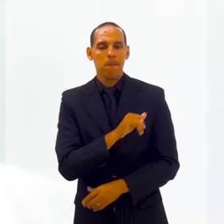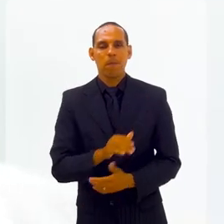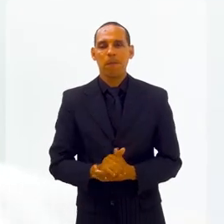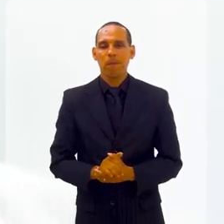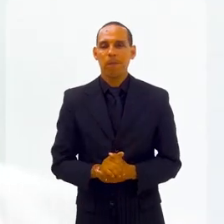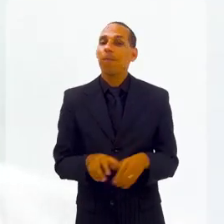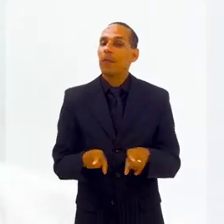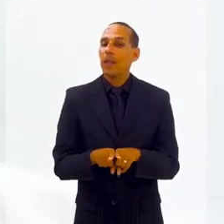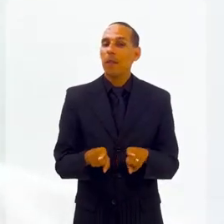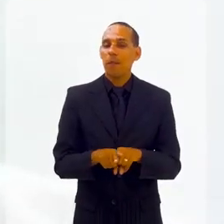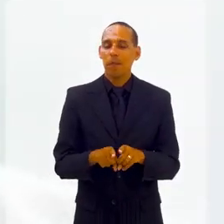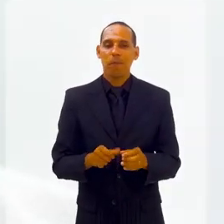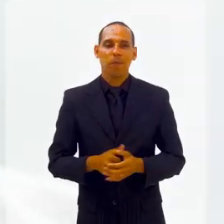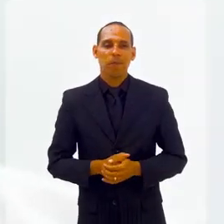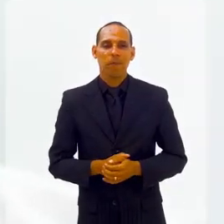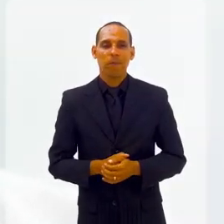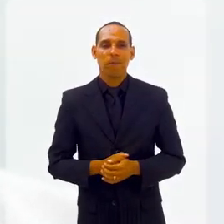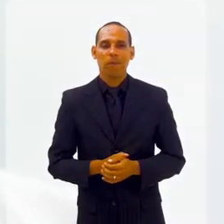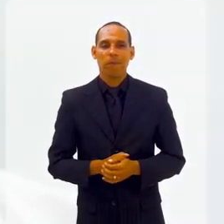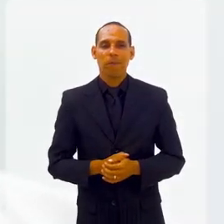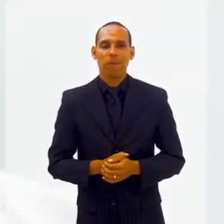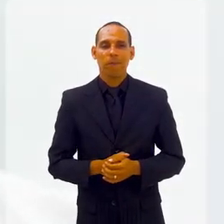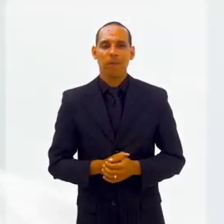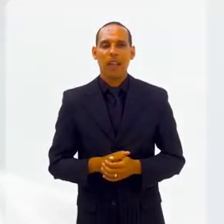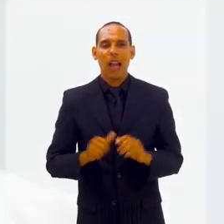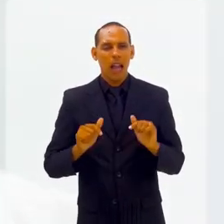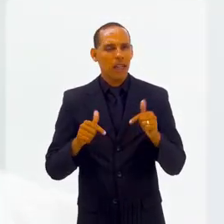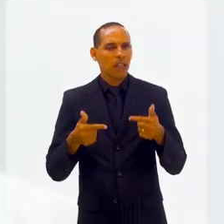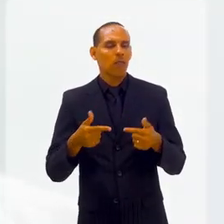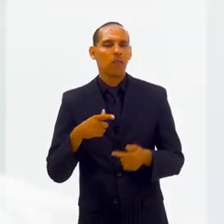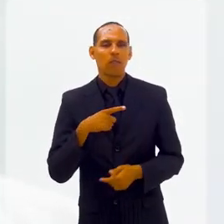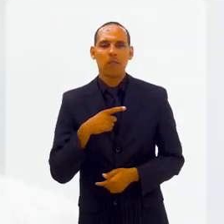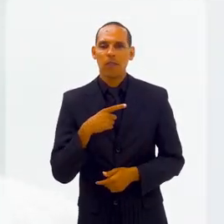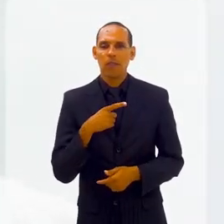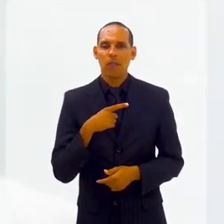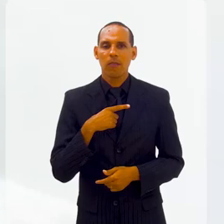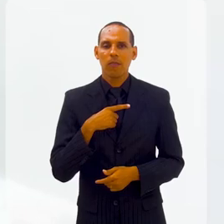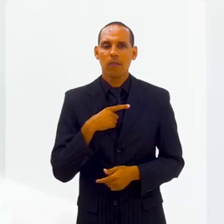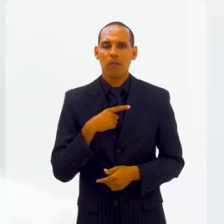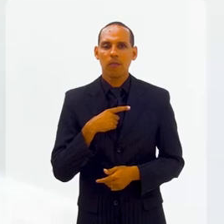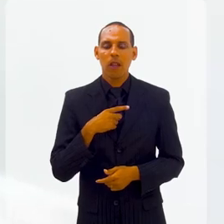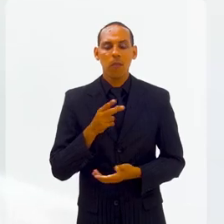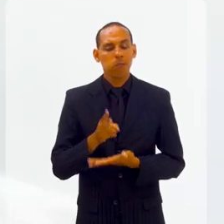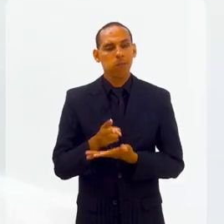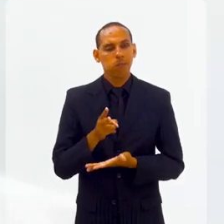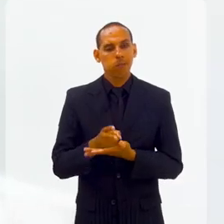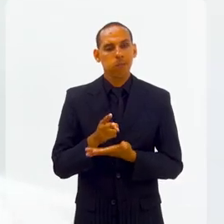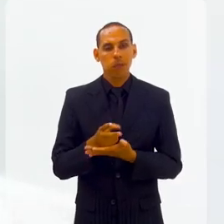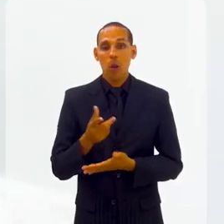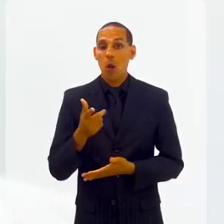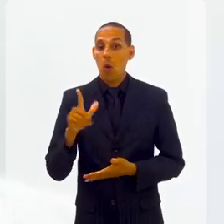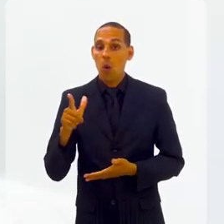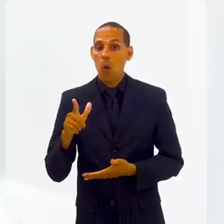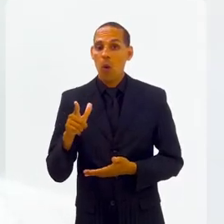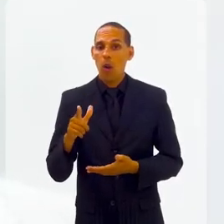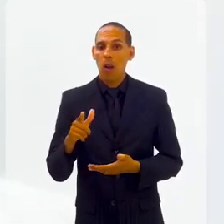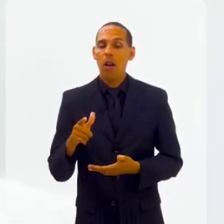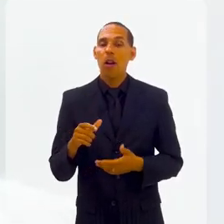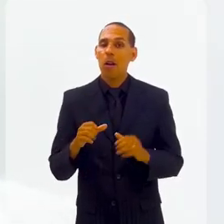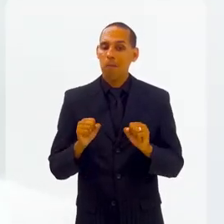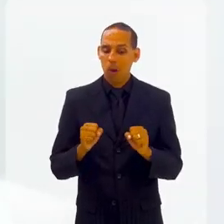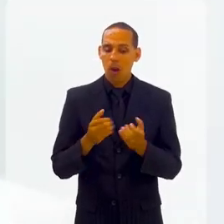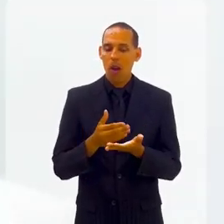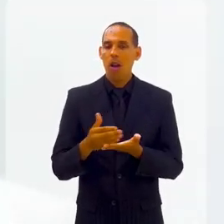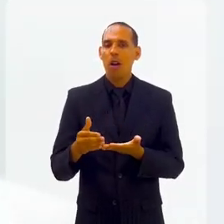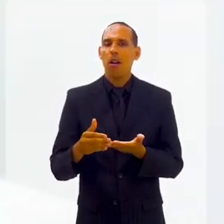E também a gente tem feito tem algumas ações assim que já estão em andamento e outras que têm potencial